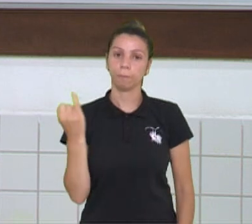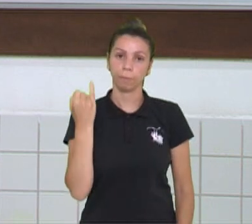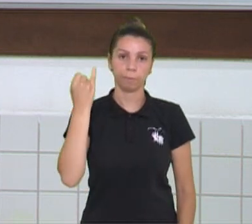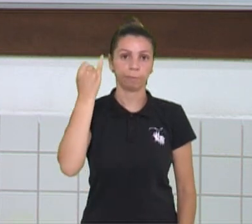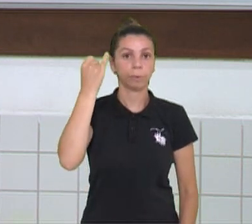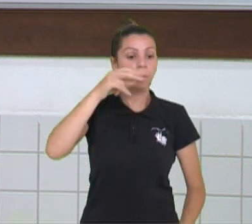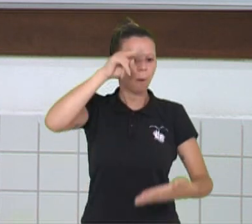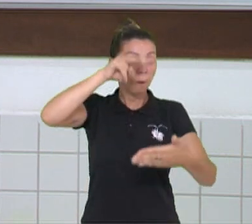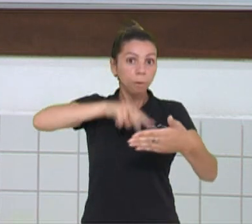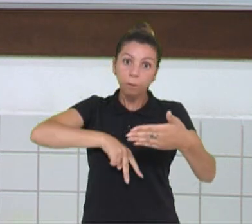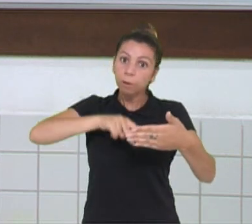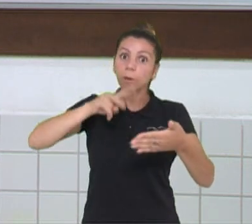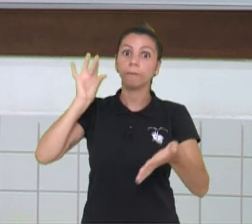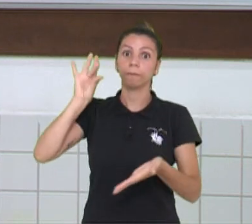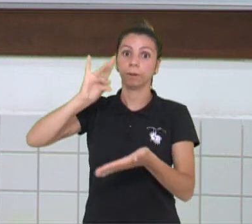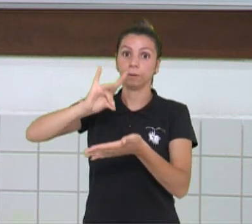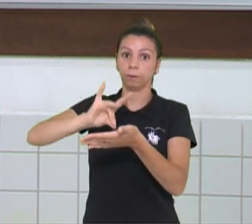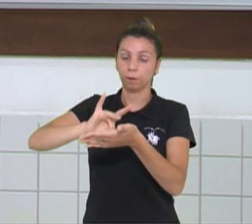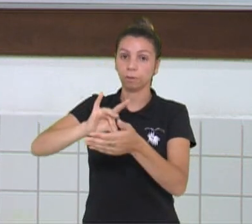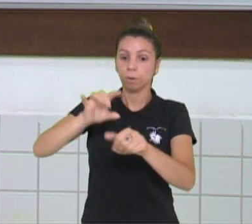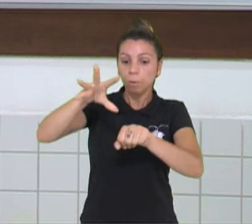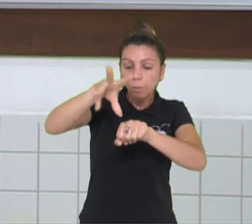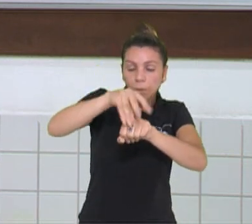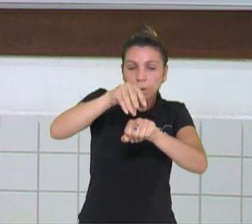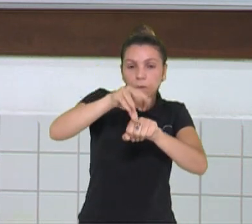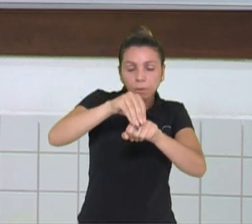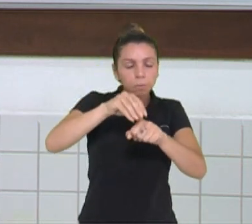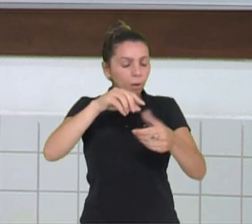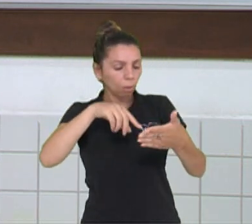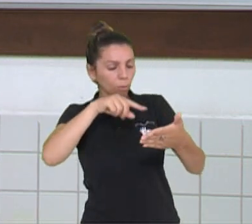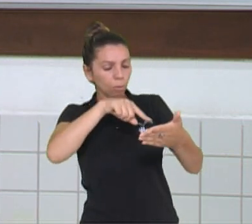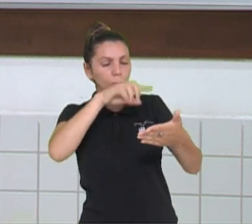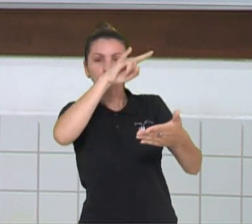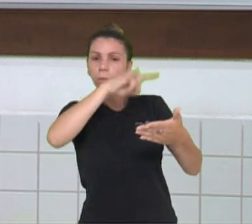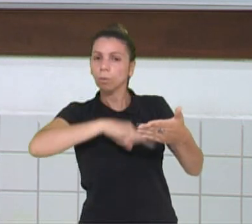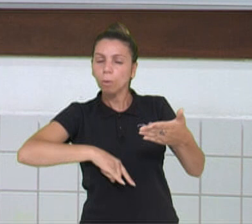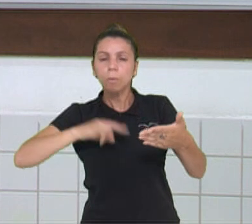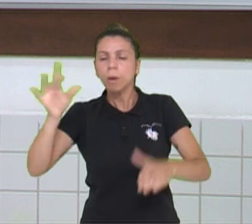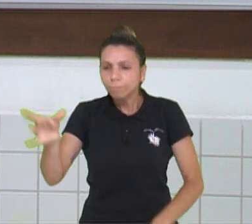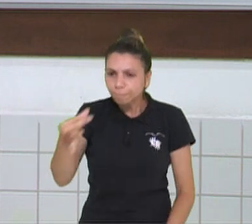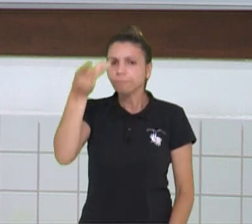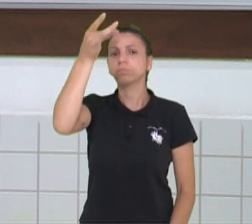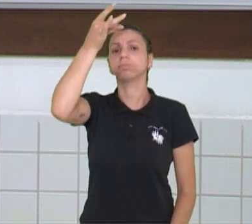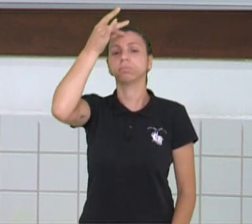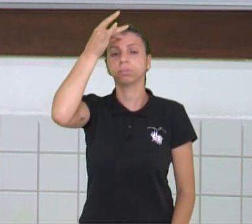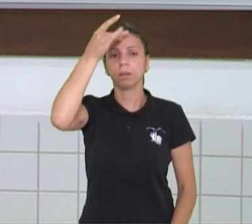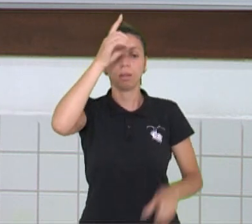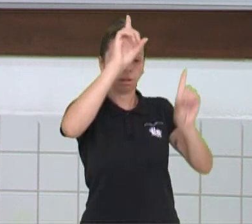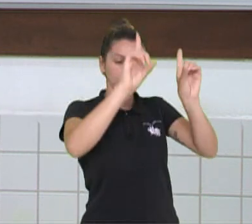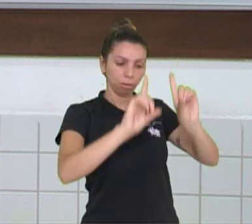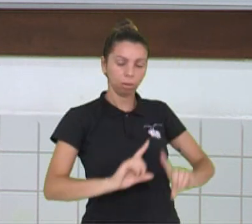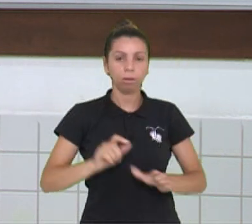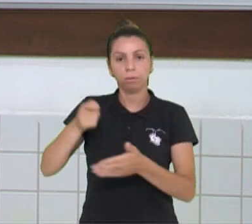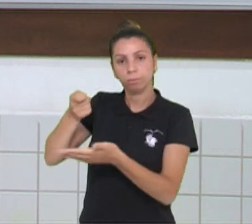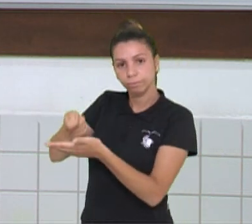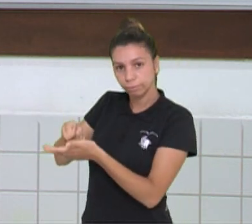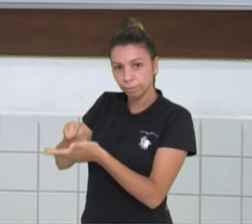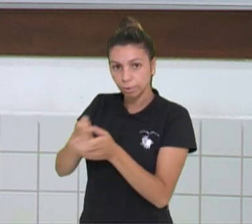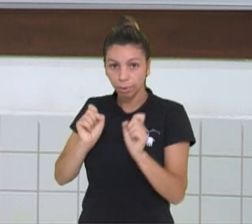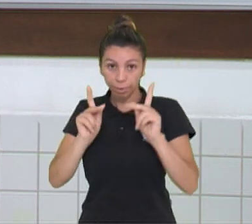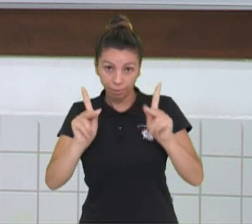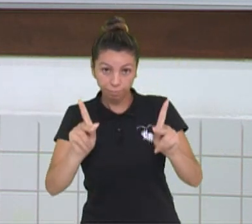faça a leitura e que você tenha o conhecimento do regimento para saber lá claramente quais são os seus direitos e quais são os seus